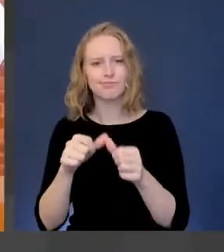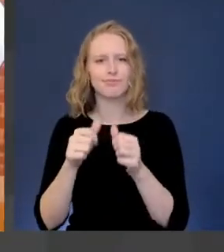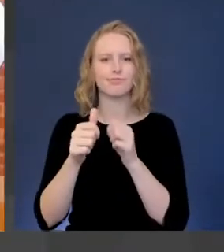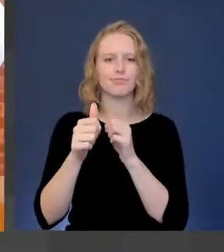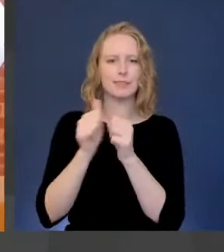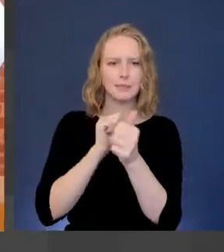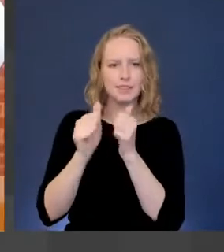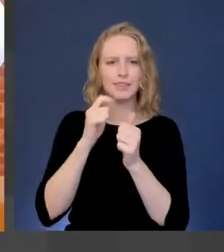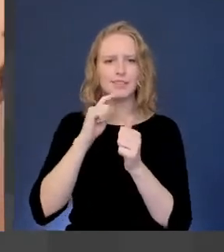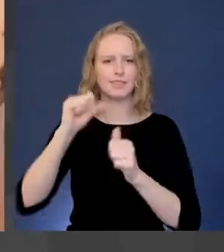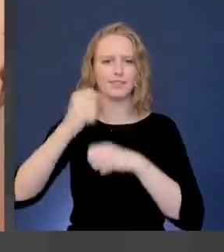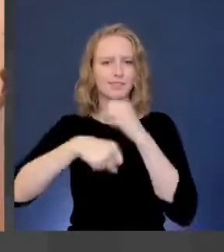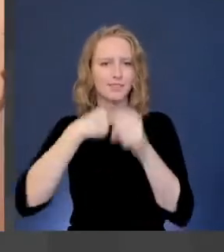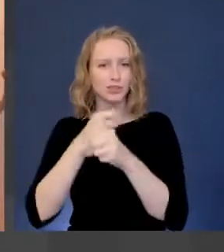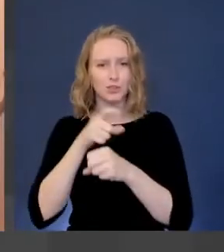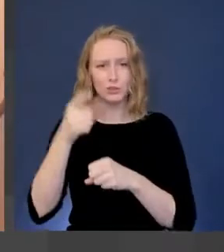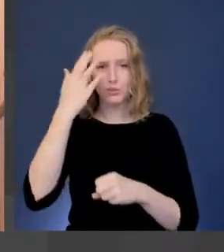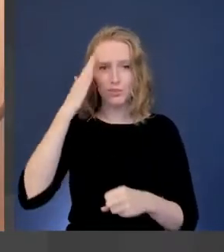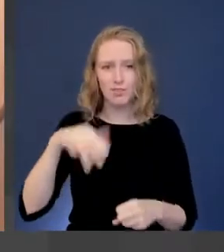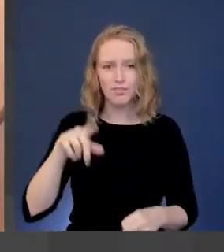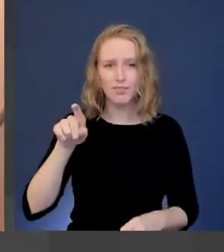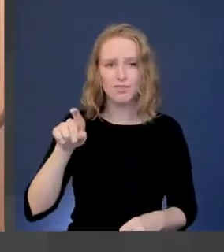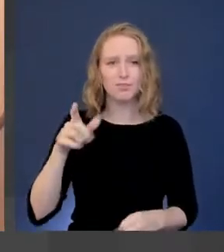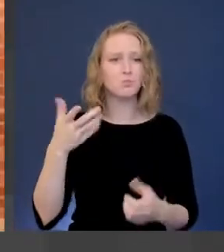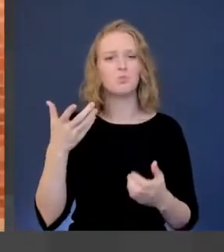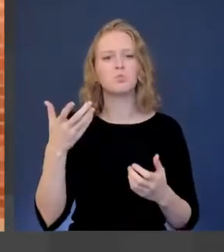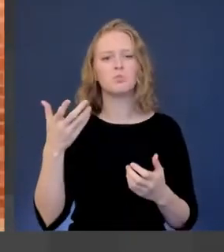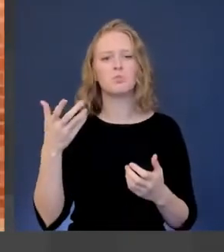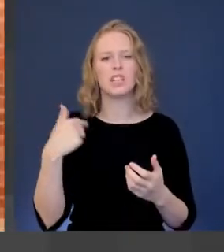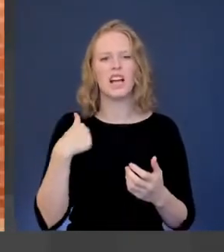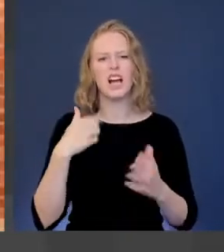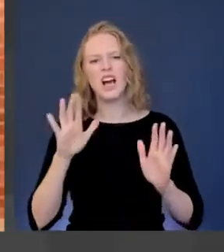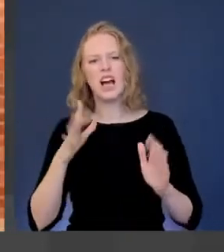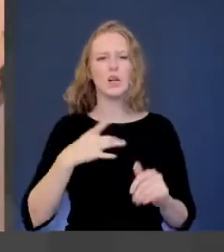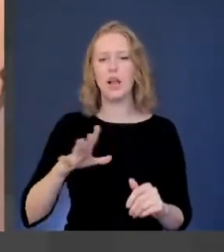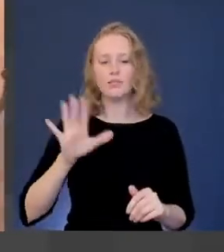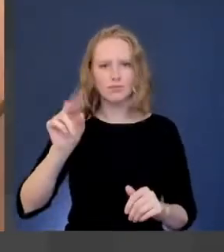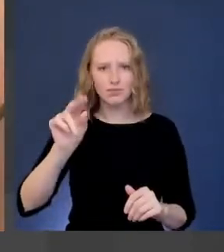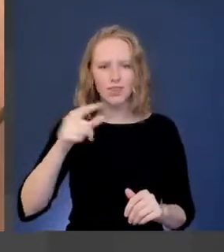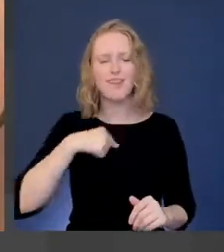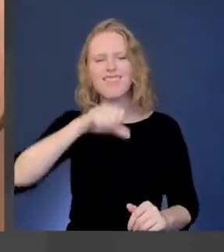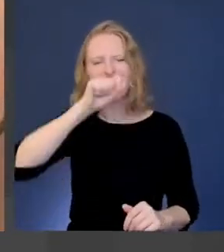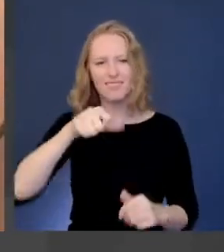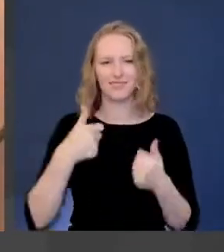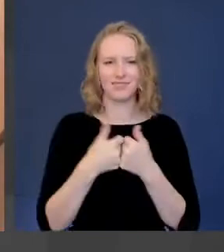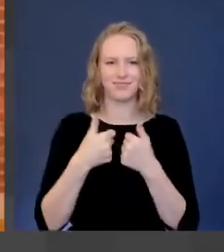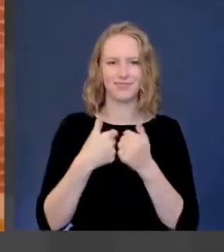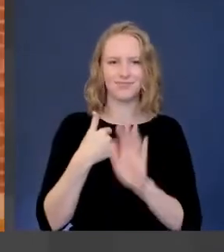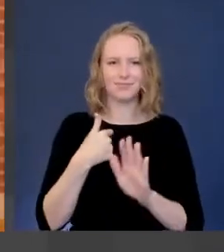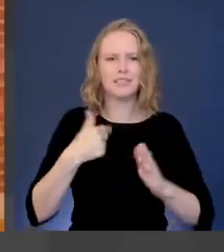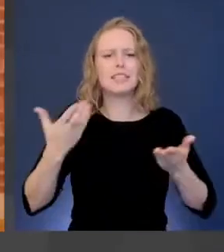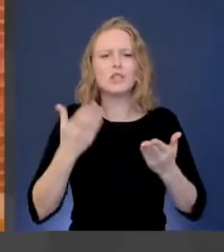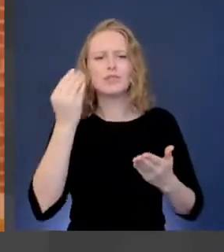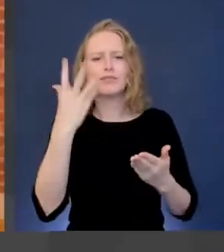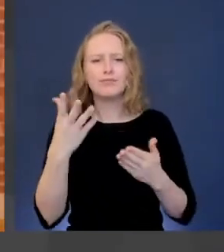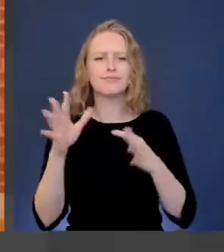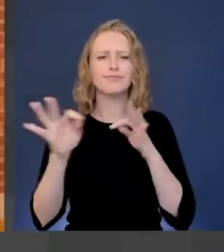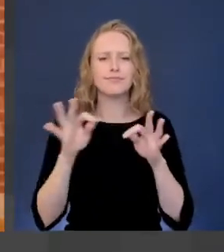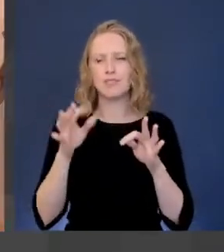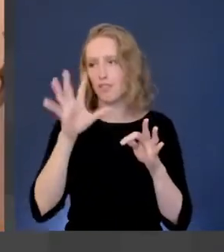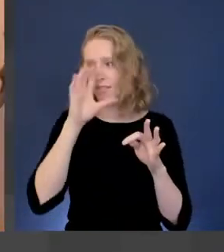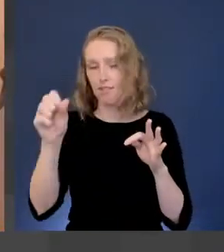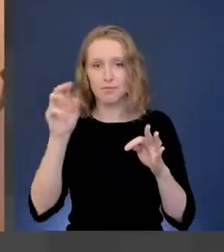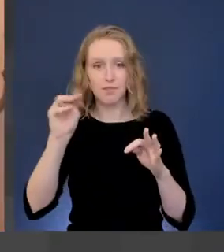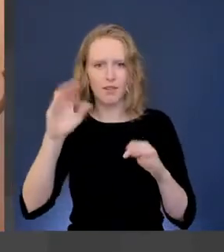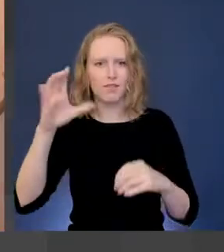Minecraft. Você tem noção disso? E não tem como eu dizer que eu não gosto desse jogo, porque eu amo esse jogo. Então eu tô aqui pra te contar o porquê que eu sou tão fascinada com